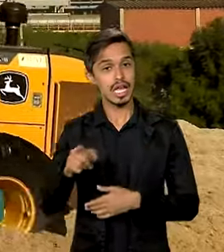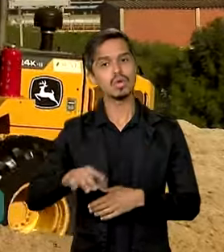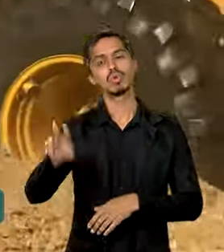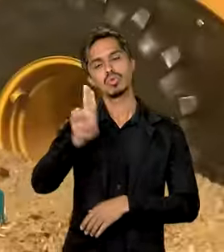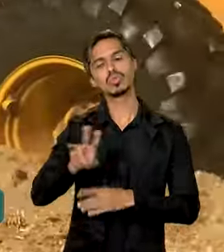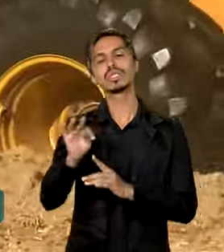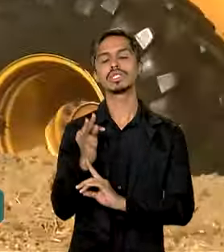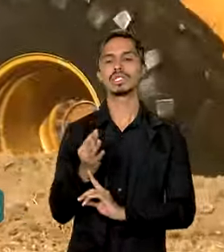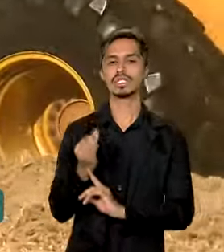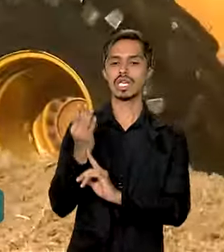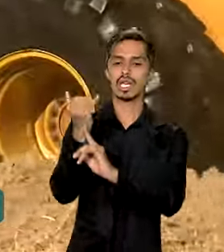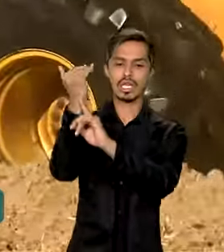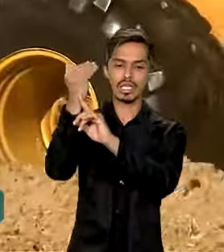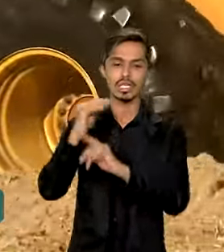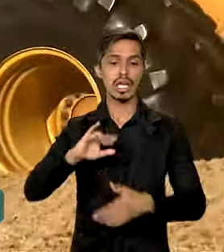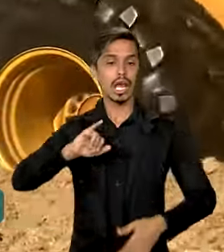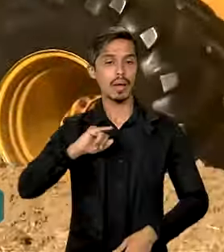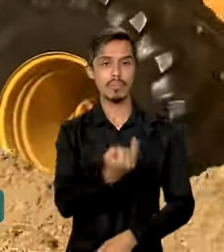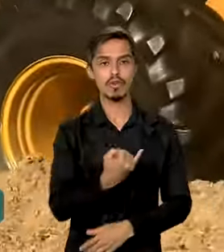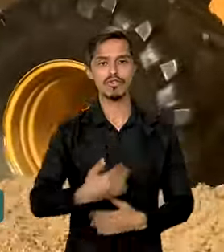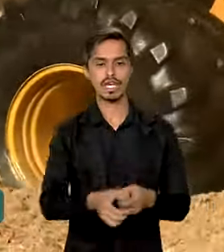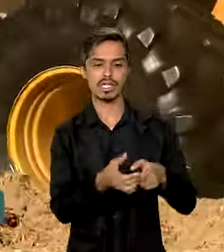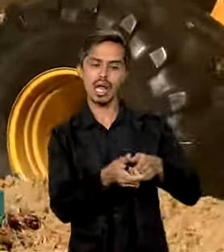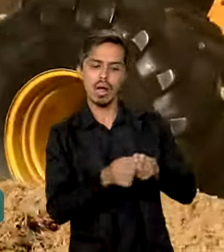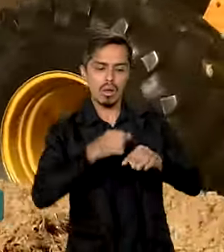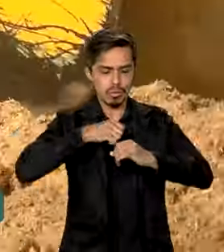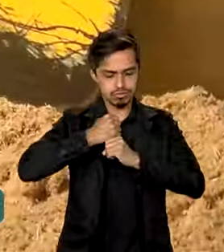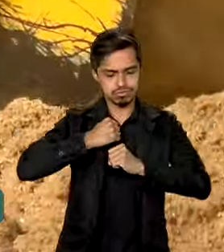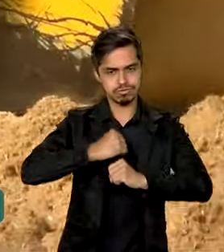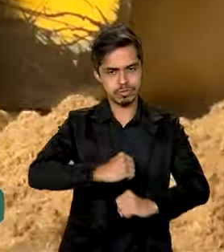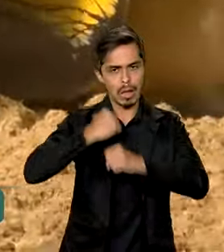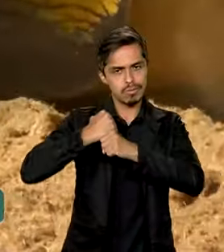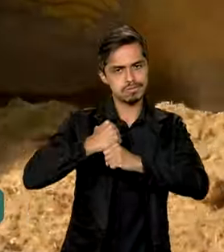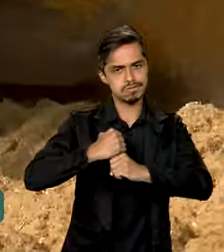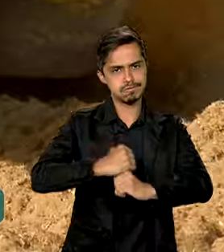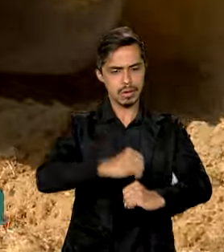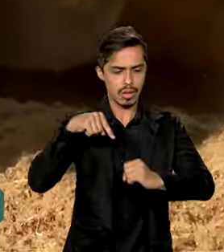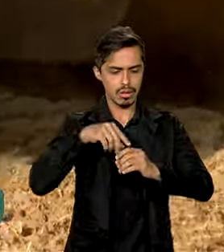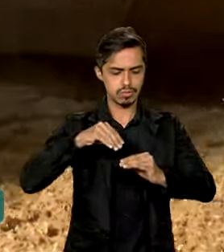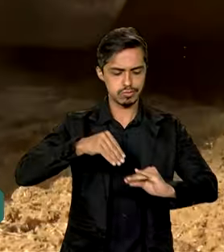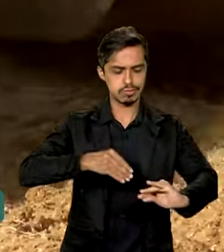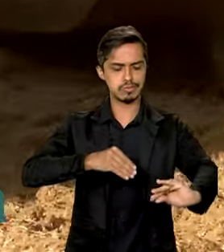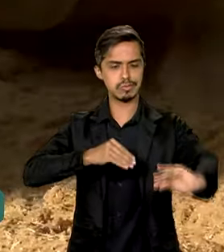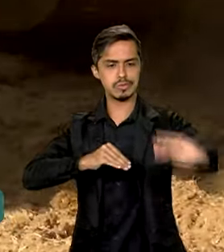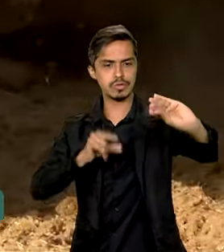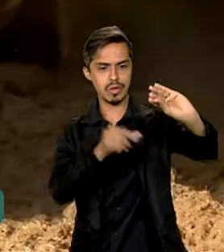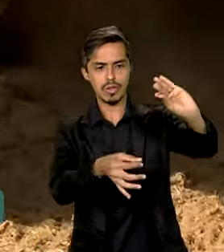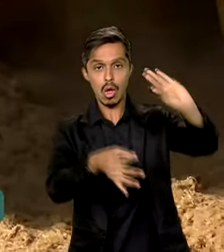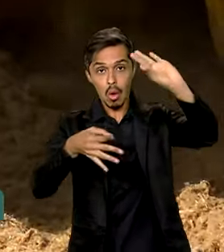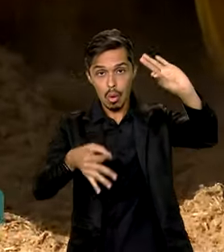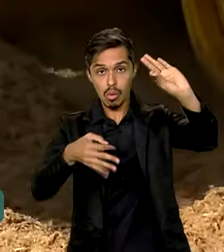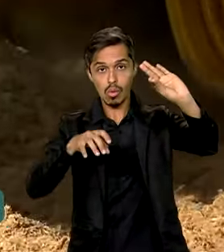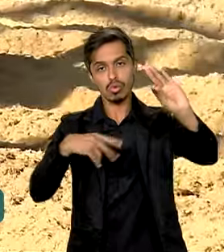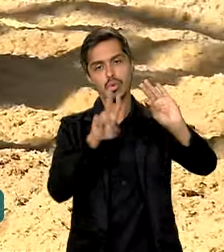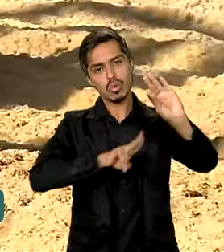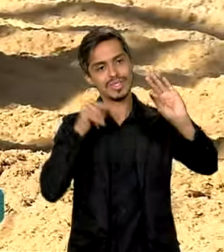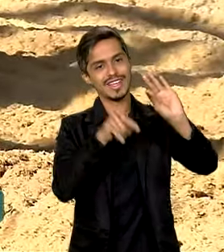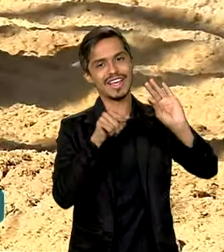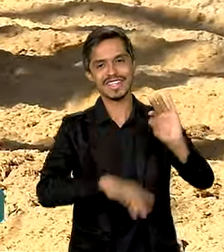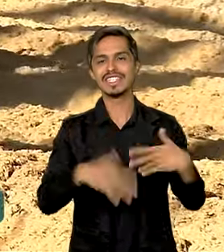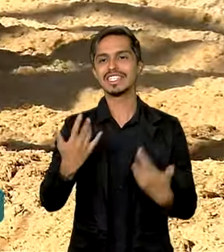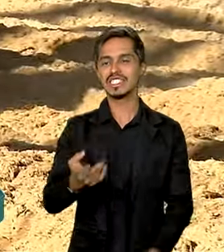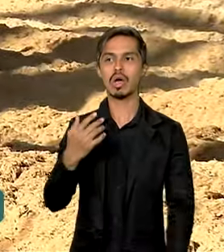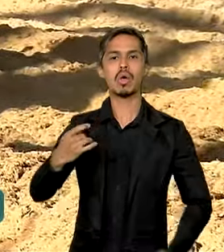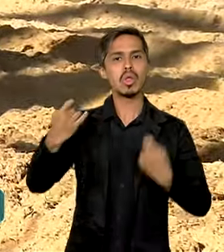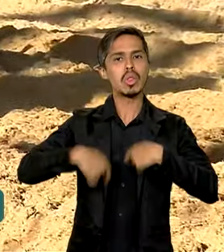tecnologia que aproveita o bagaço da cana, o que permite um aumento de até 50% na produção de etanol, sem